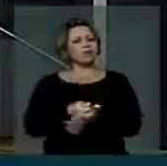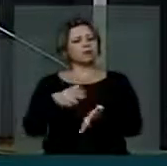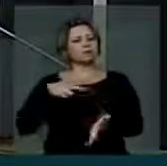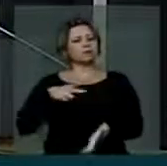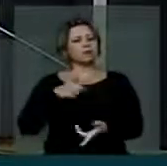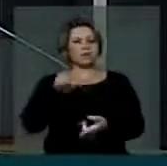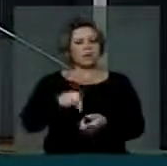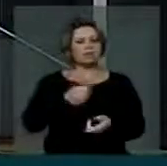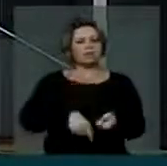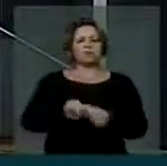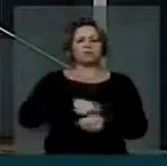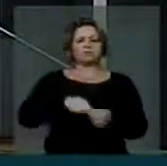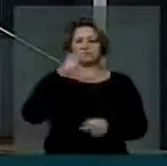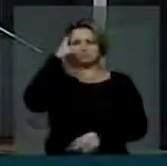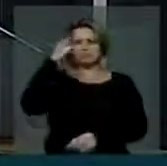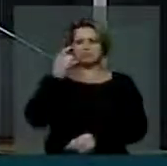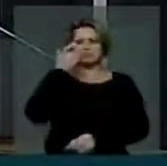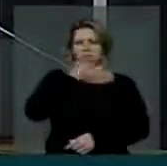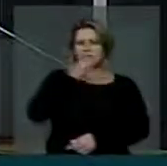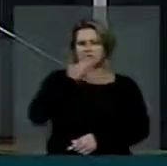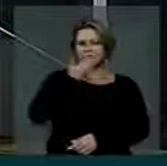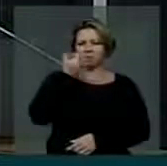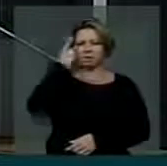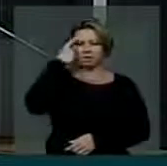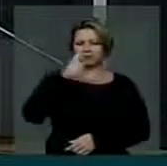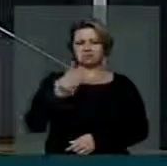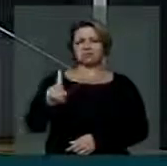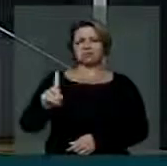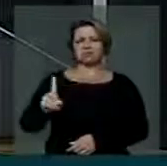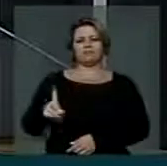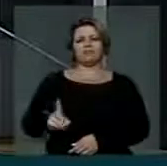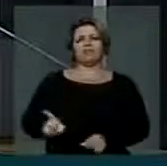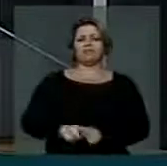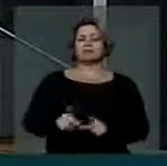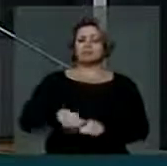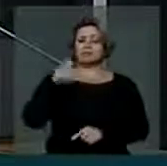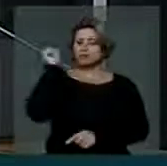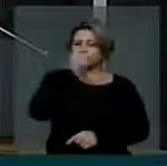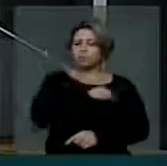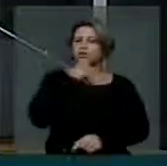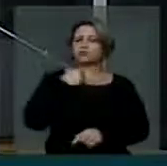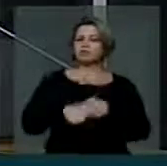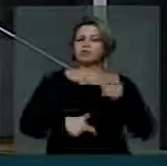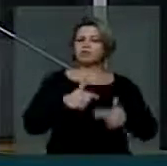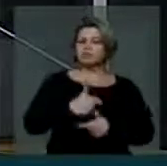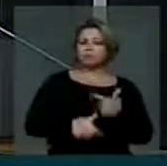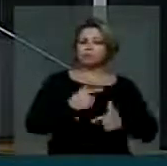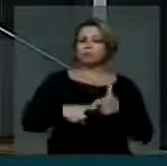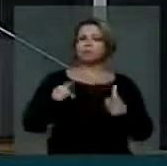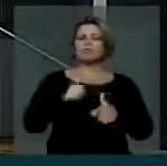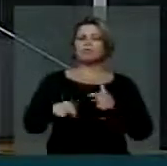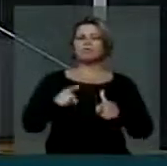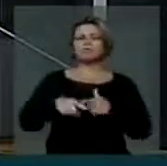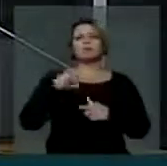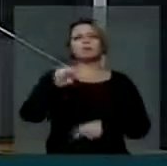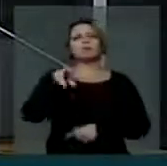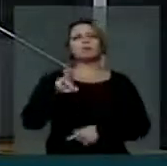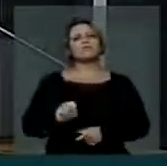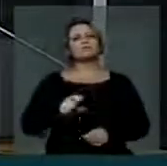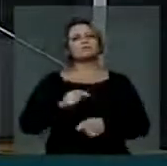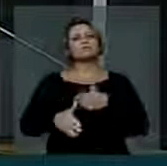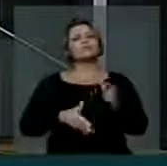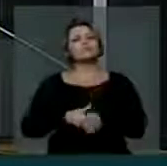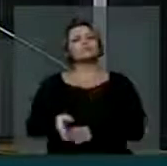fácil, deputado Luiz Couto, a batalha para assegurar a construção do Sistema Único de Saúde dentro dos seus